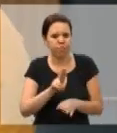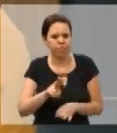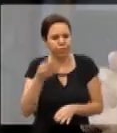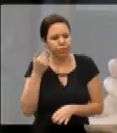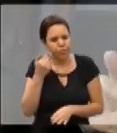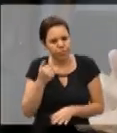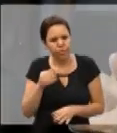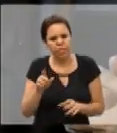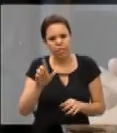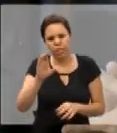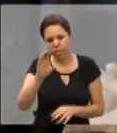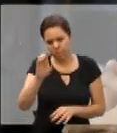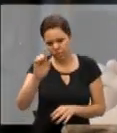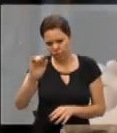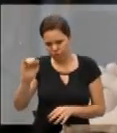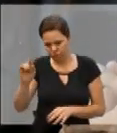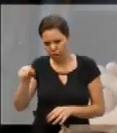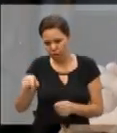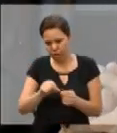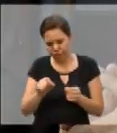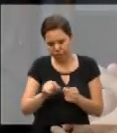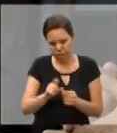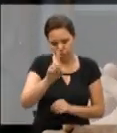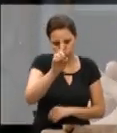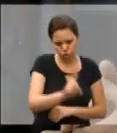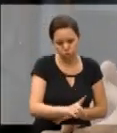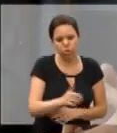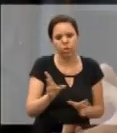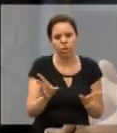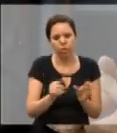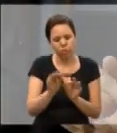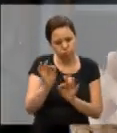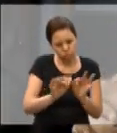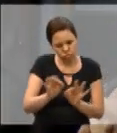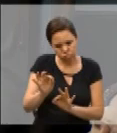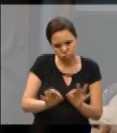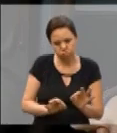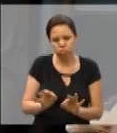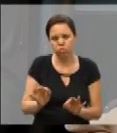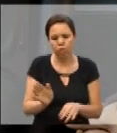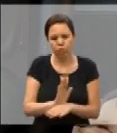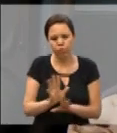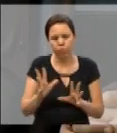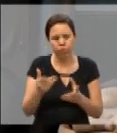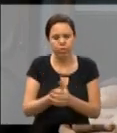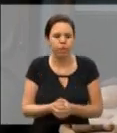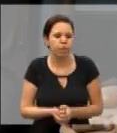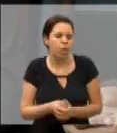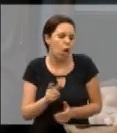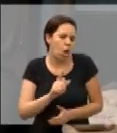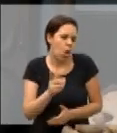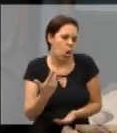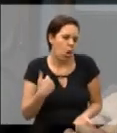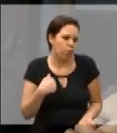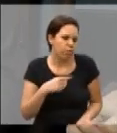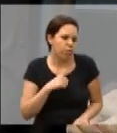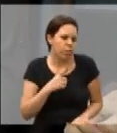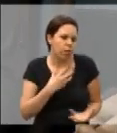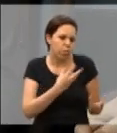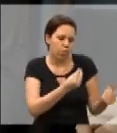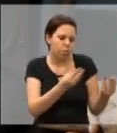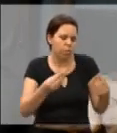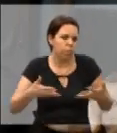Toda a parte de CGI, é ele que vai fazer, né? A finalização. Então, assim, é claro que o Rodrigo teve, assim,